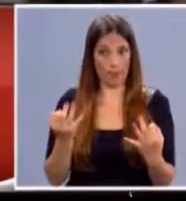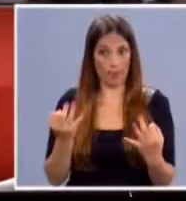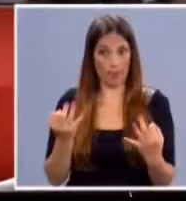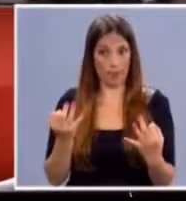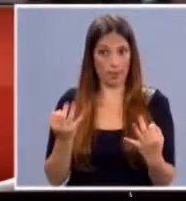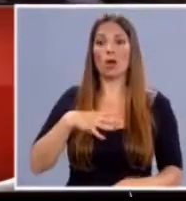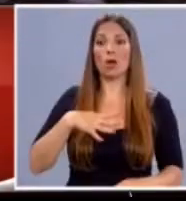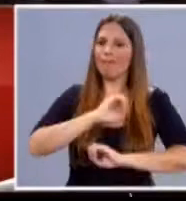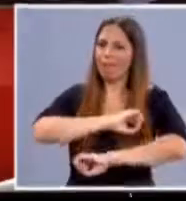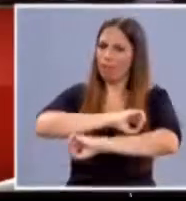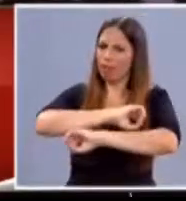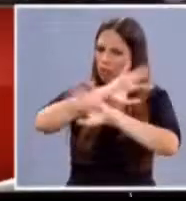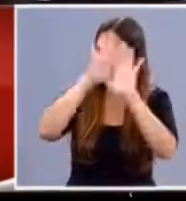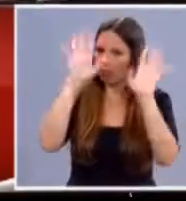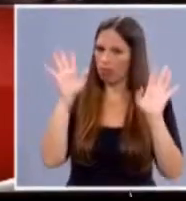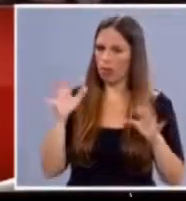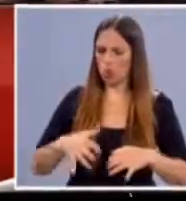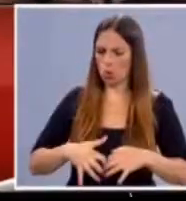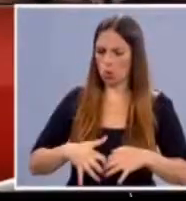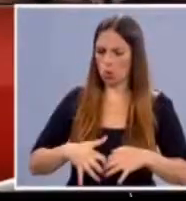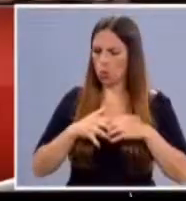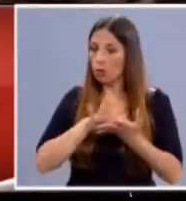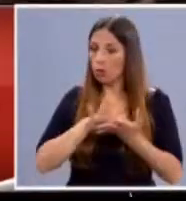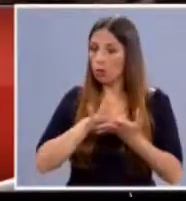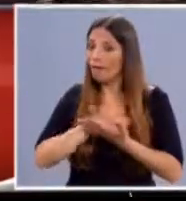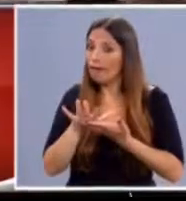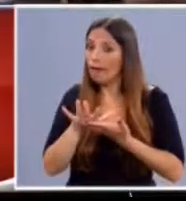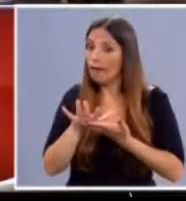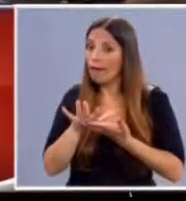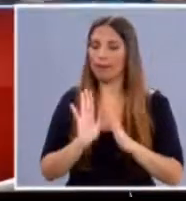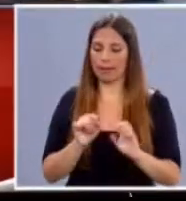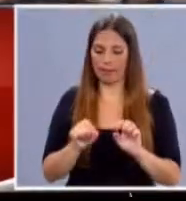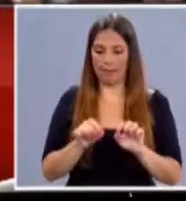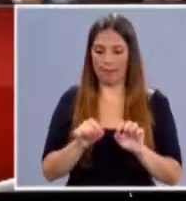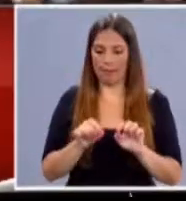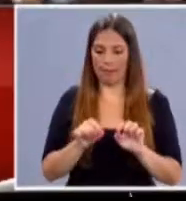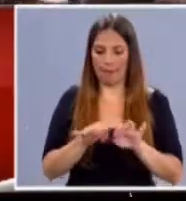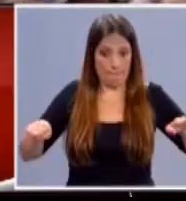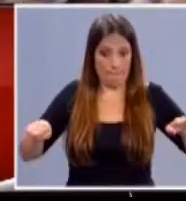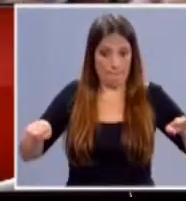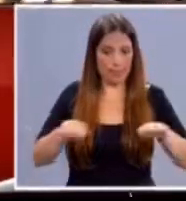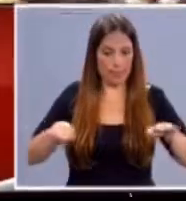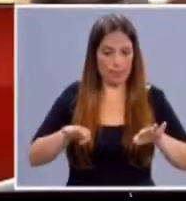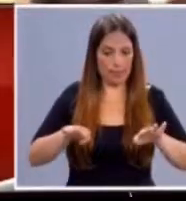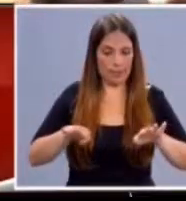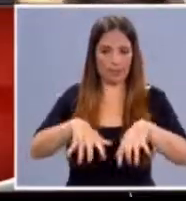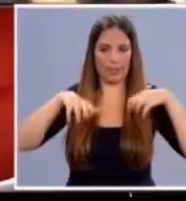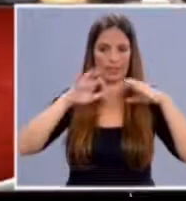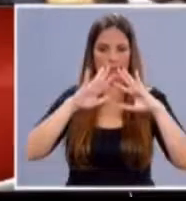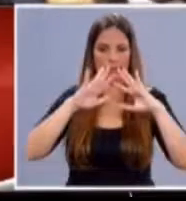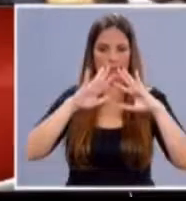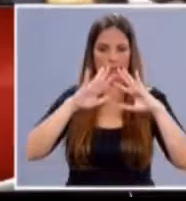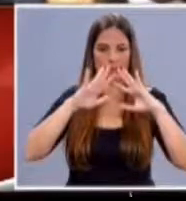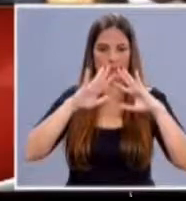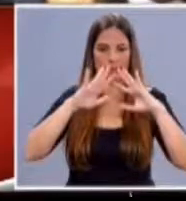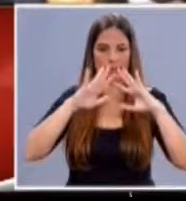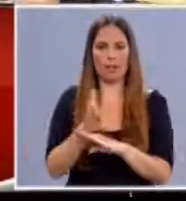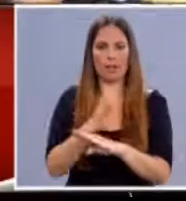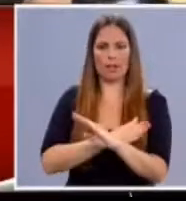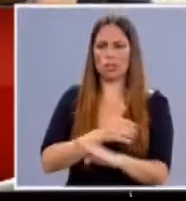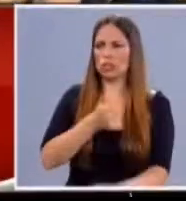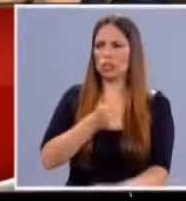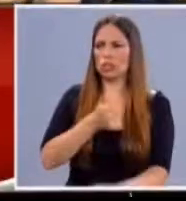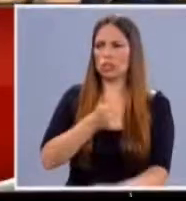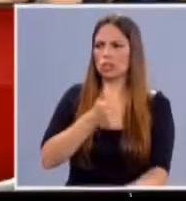bem claro e que não restem dúvidas para ninguém, que esta mesa da Assembleia Geral não tomou nenhuma iniciativa do que quer